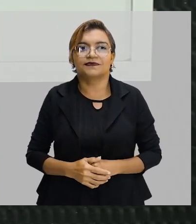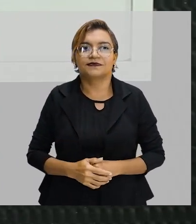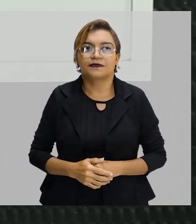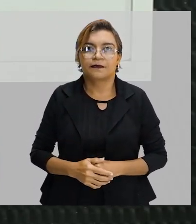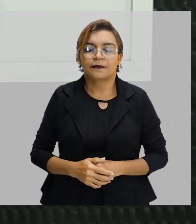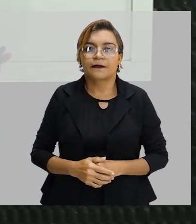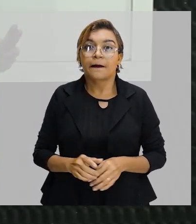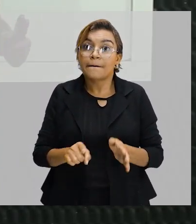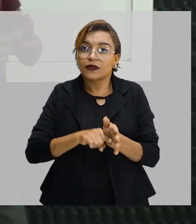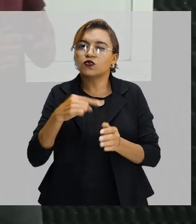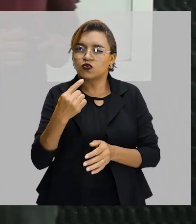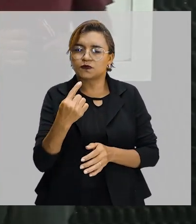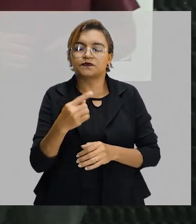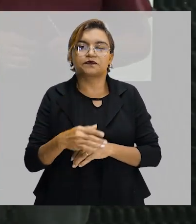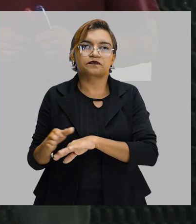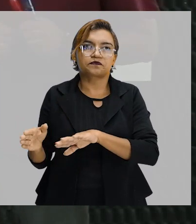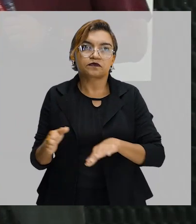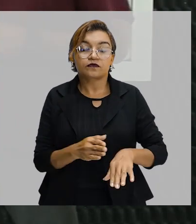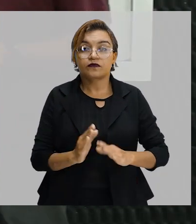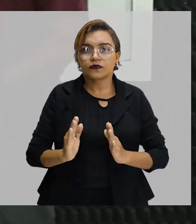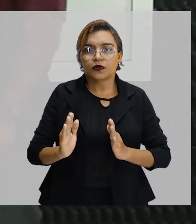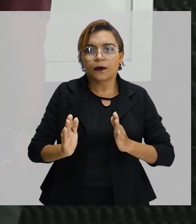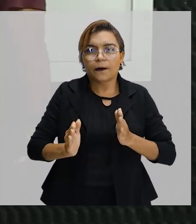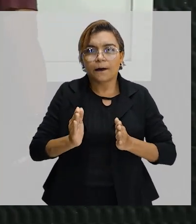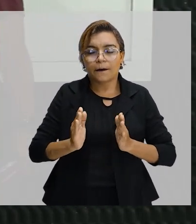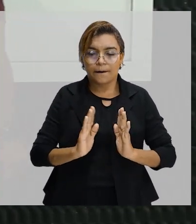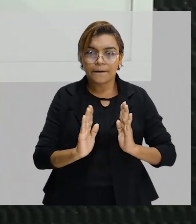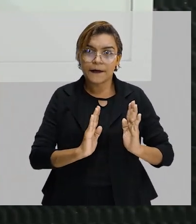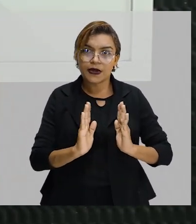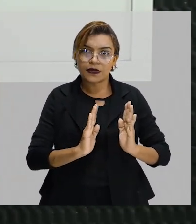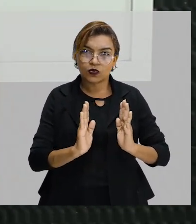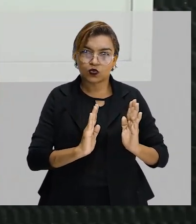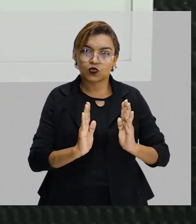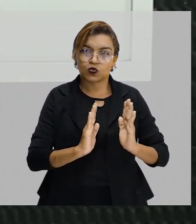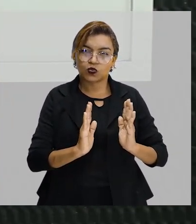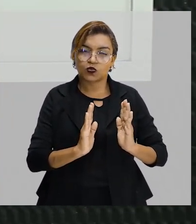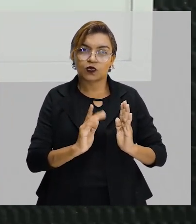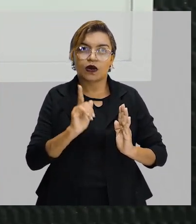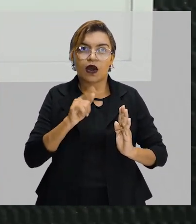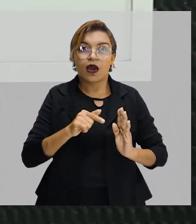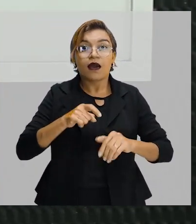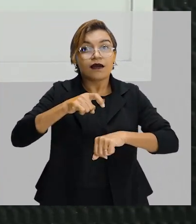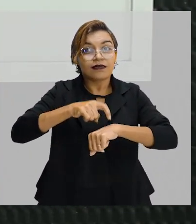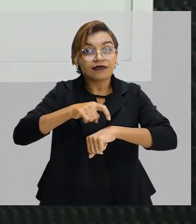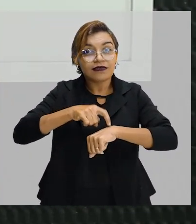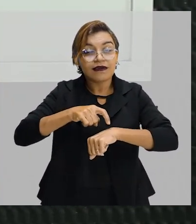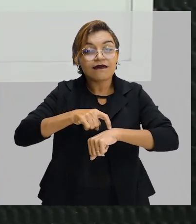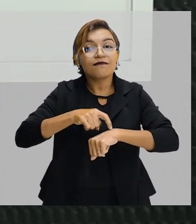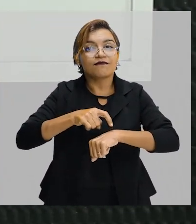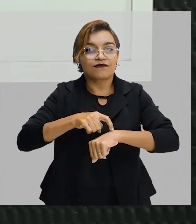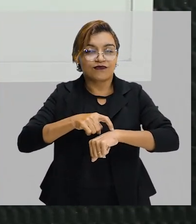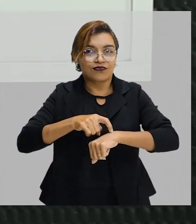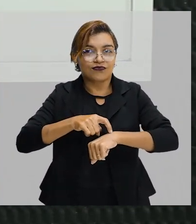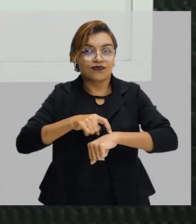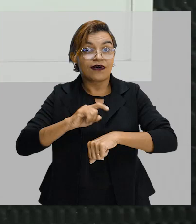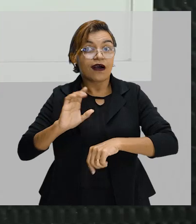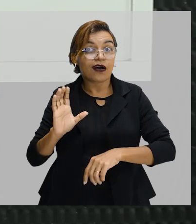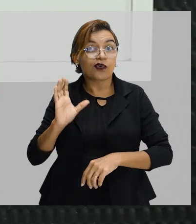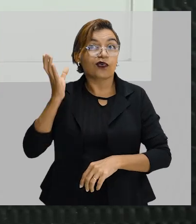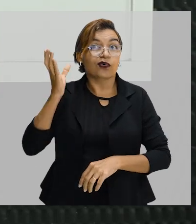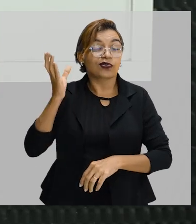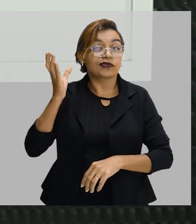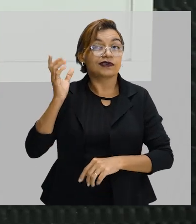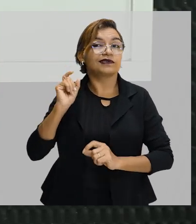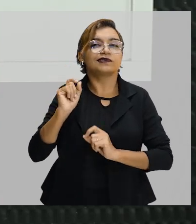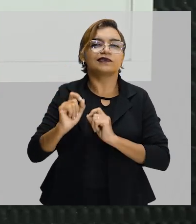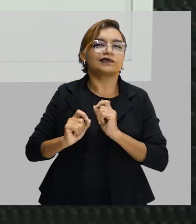o período? O período nada mais é do que o tempo. O tempo para que aconteça,